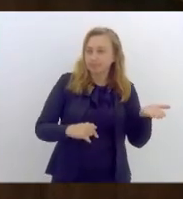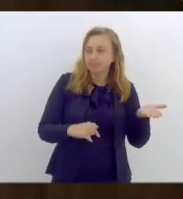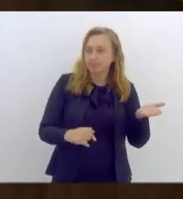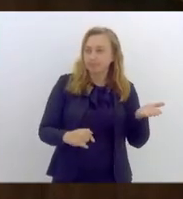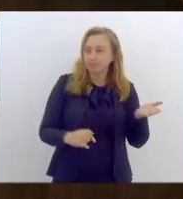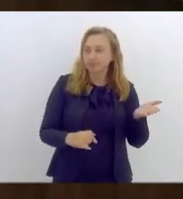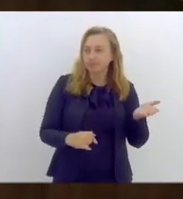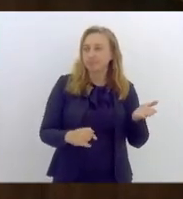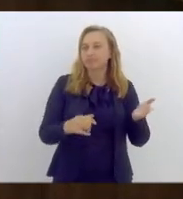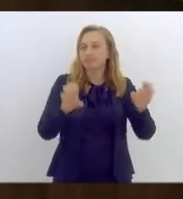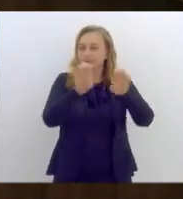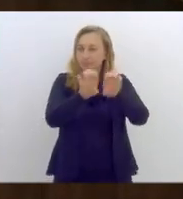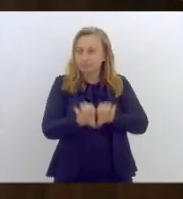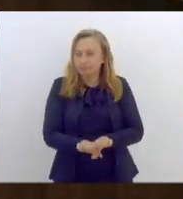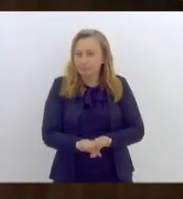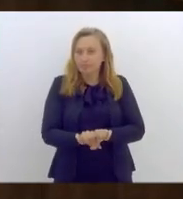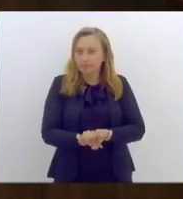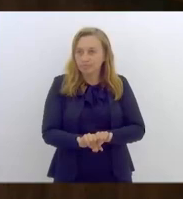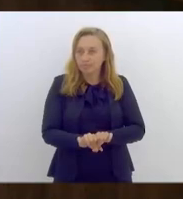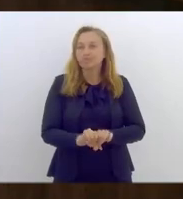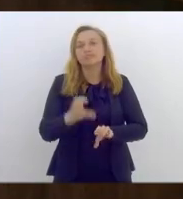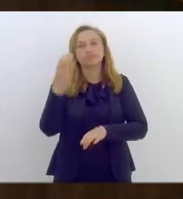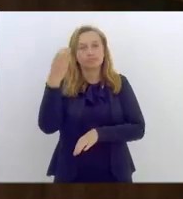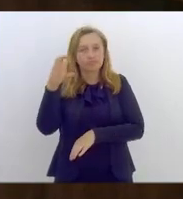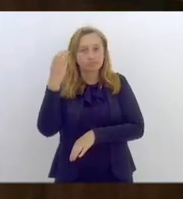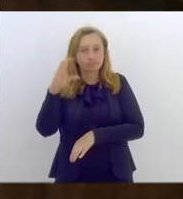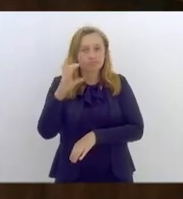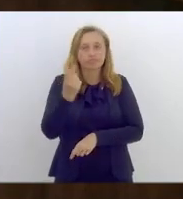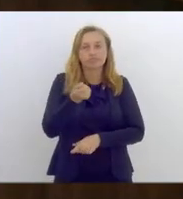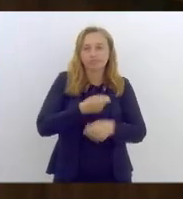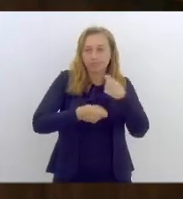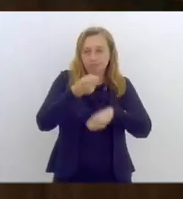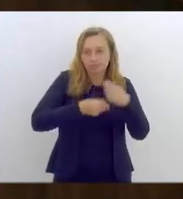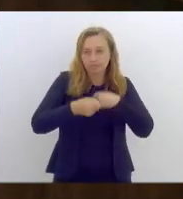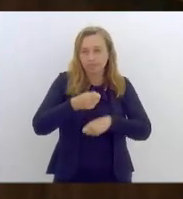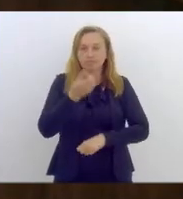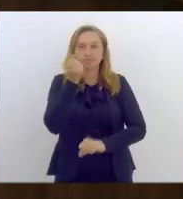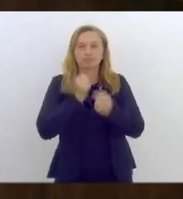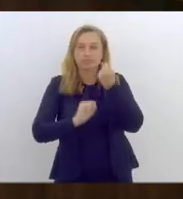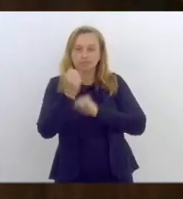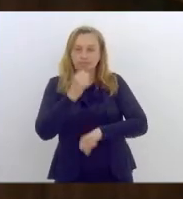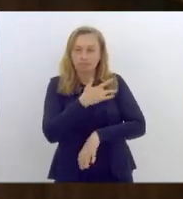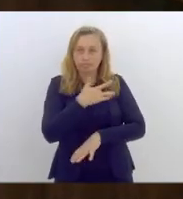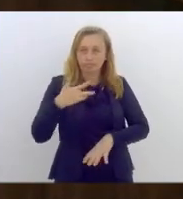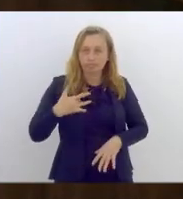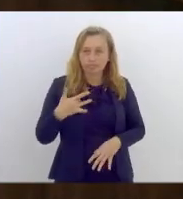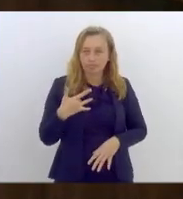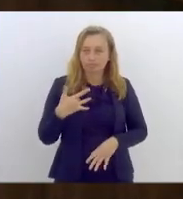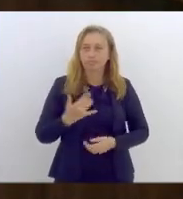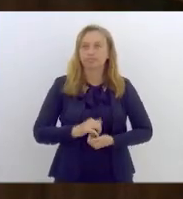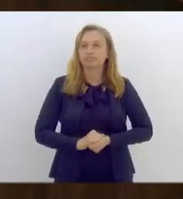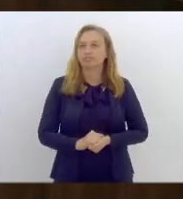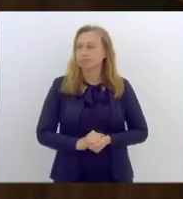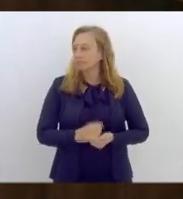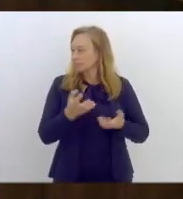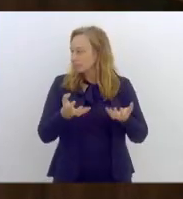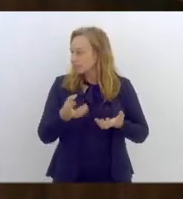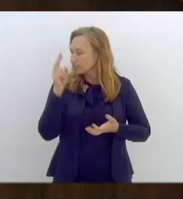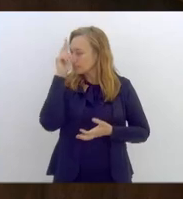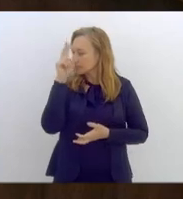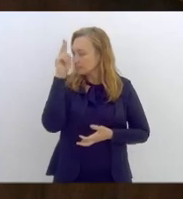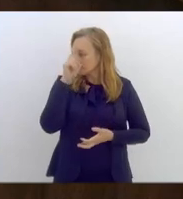a estruturação de um complexo científico econômico industrial da saúde e sobre a matriz de Sumo produto eu quero lembrar